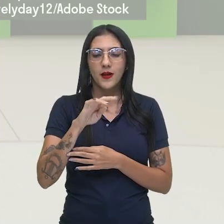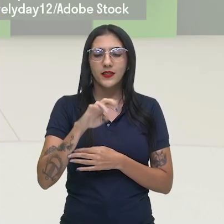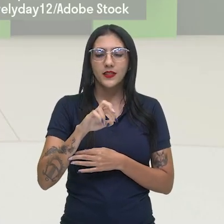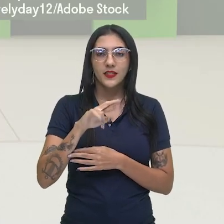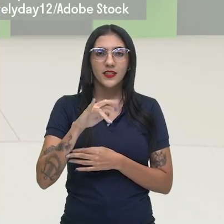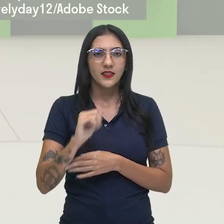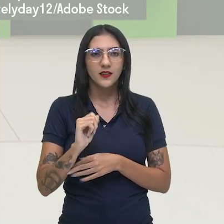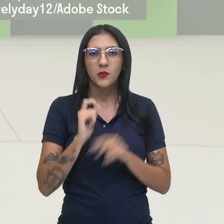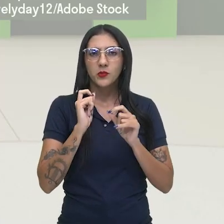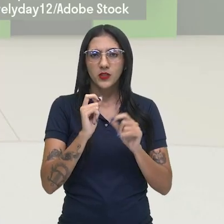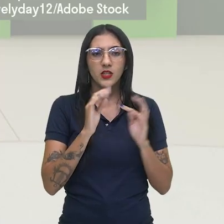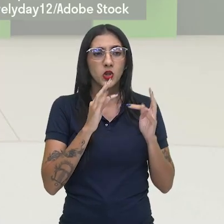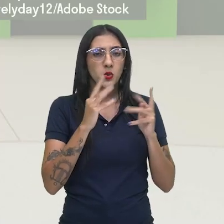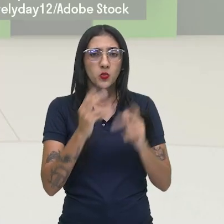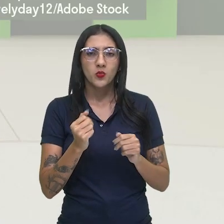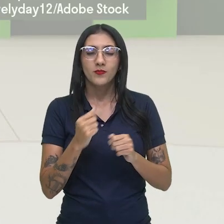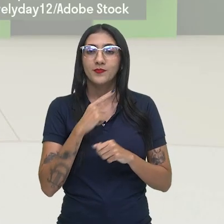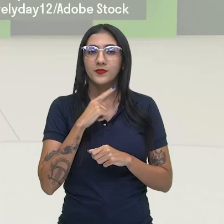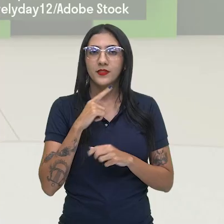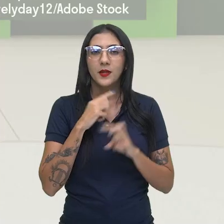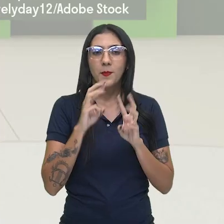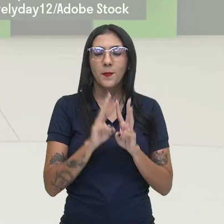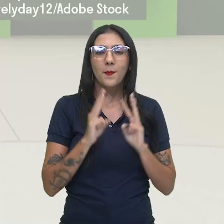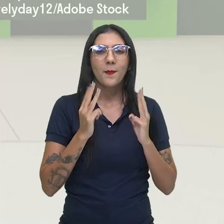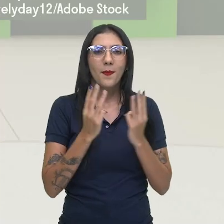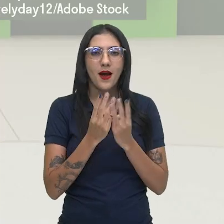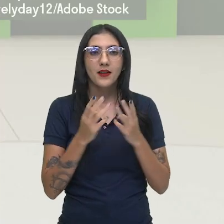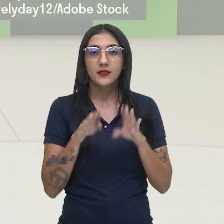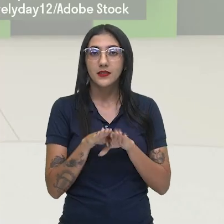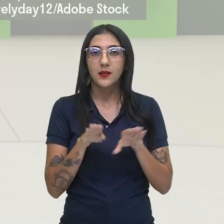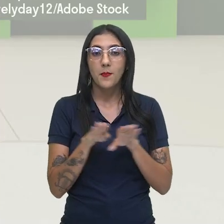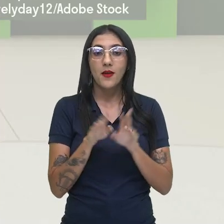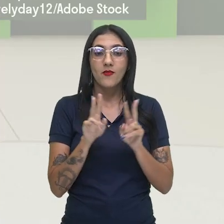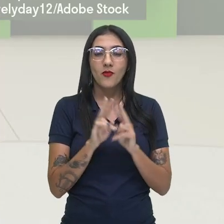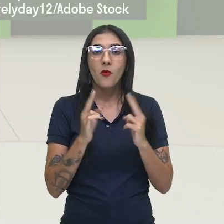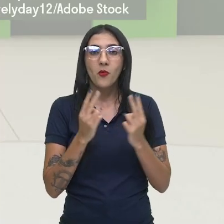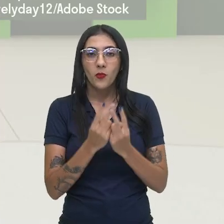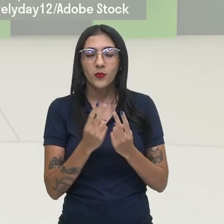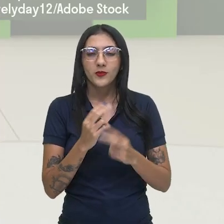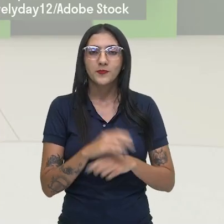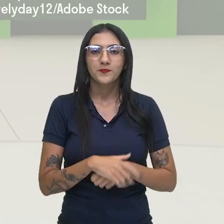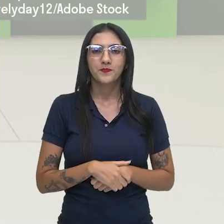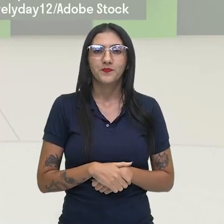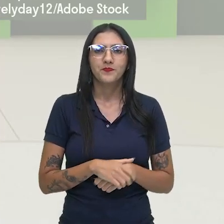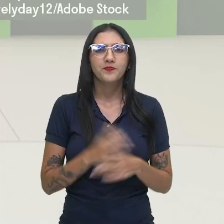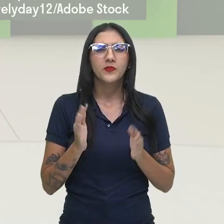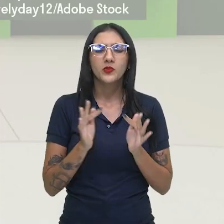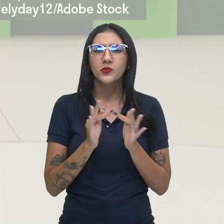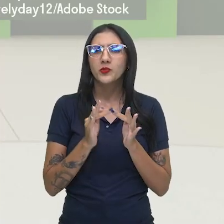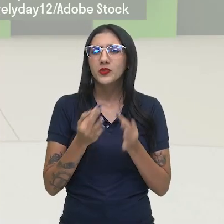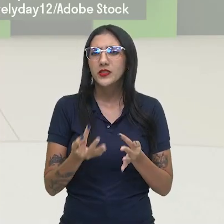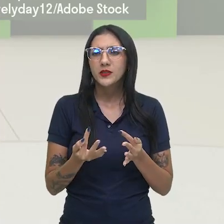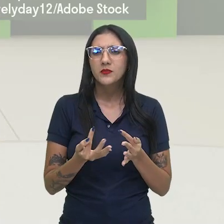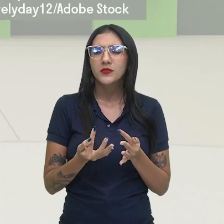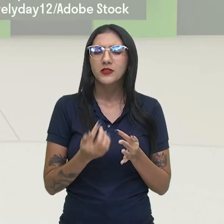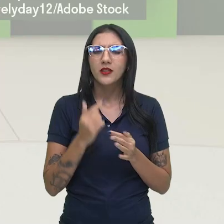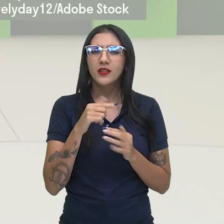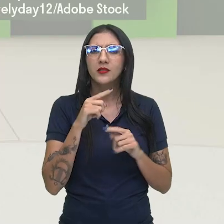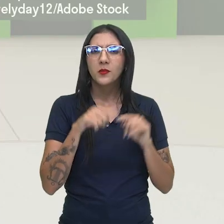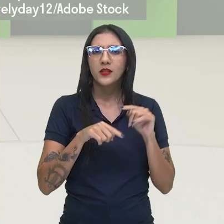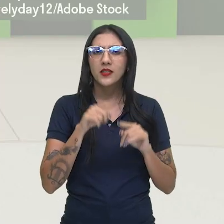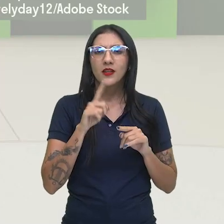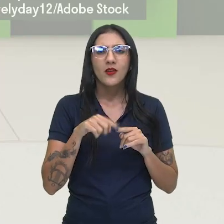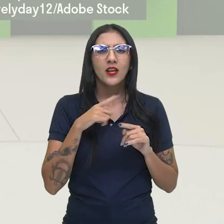tudo que tem massa e ocupa espaço. Do modo mais simples, matéria